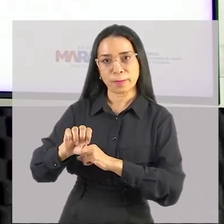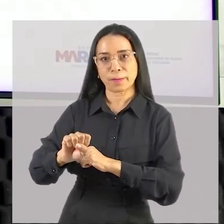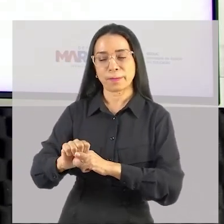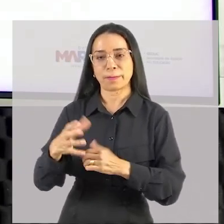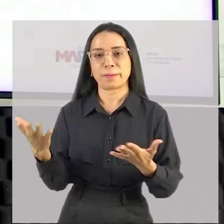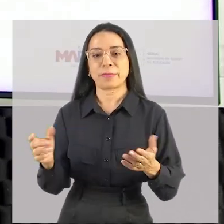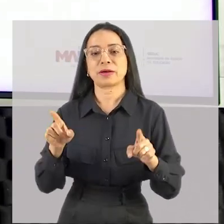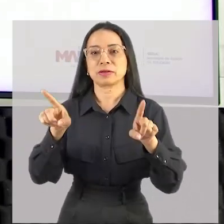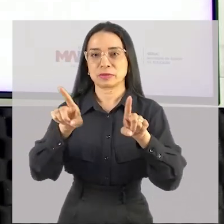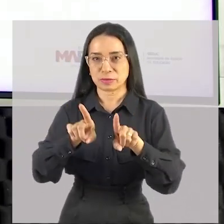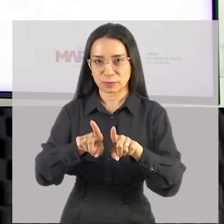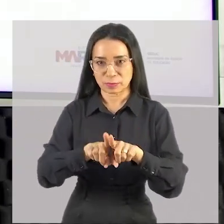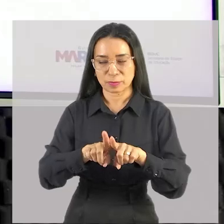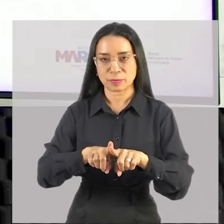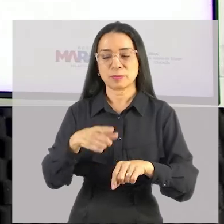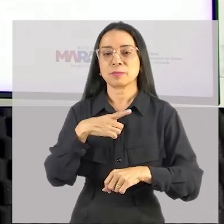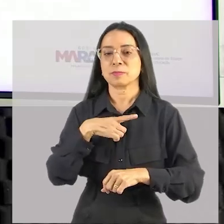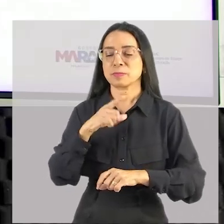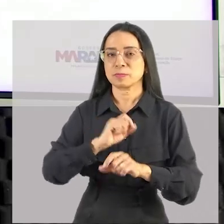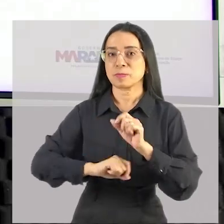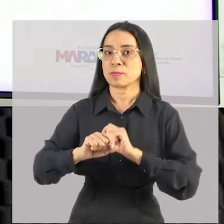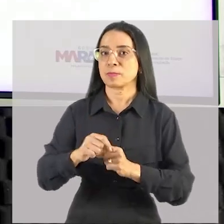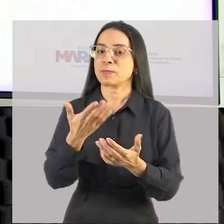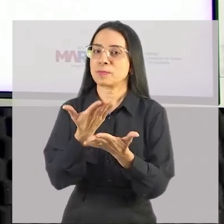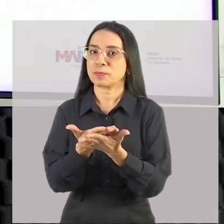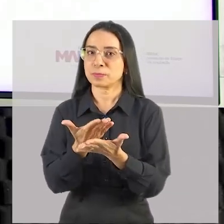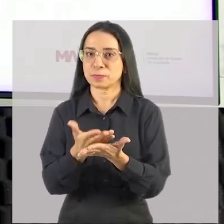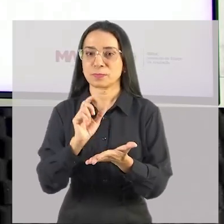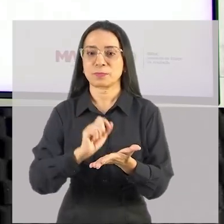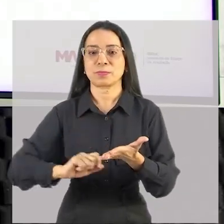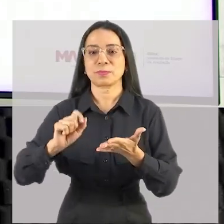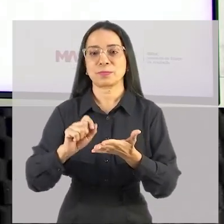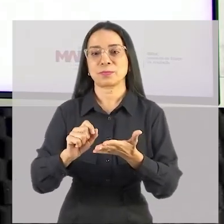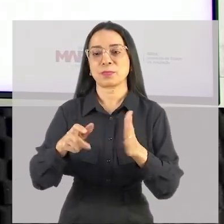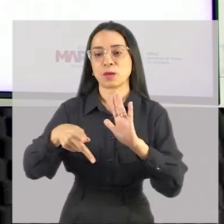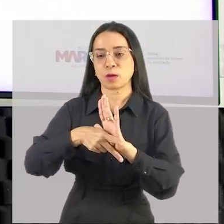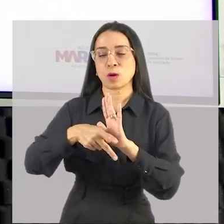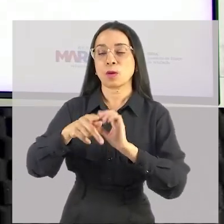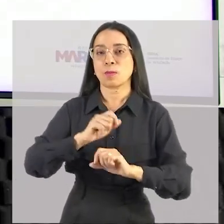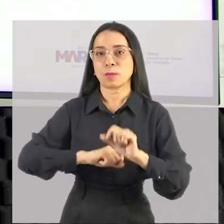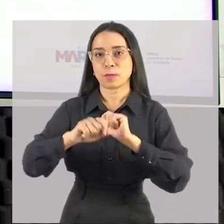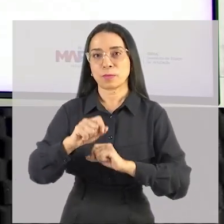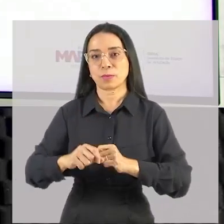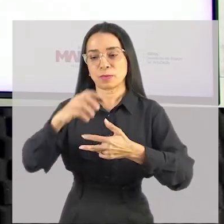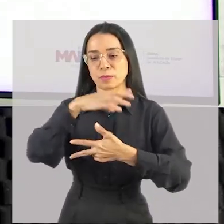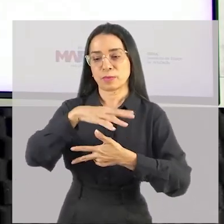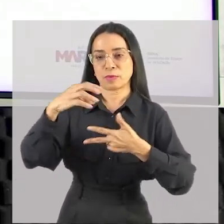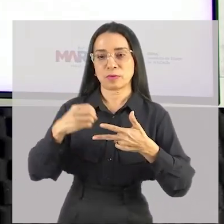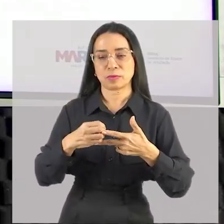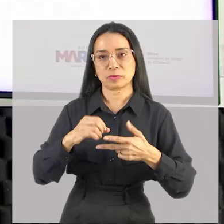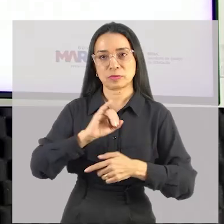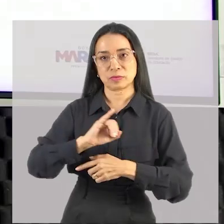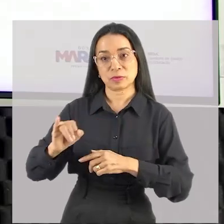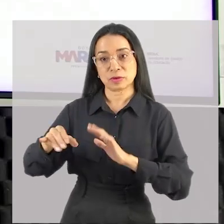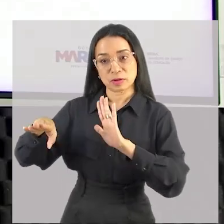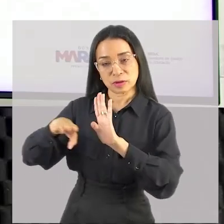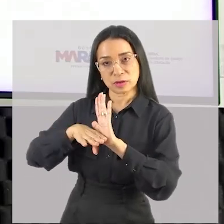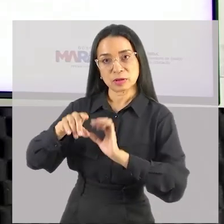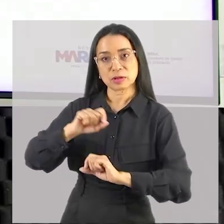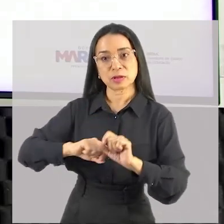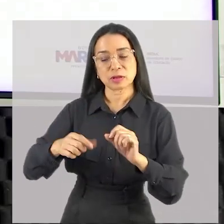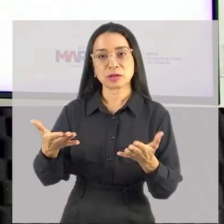Paz UEMA. Mas também você tem aulas para o Enem. Se você que está chegando